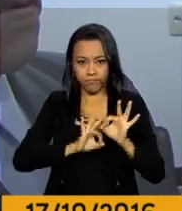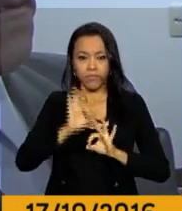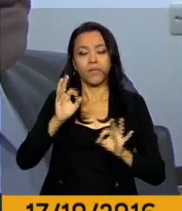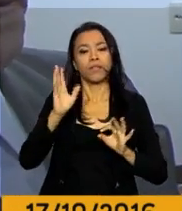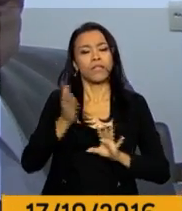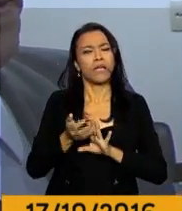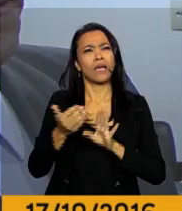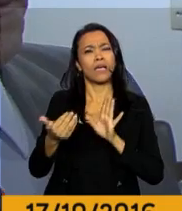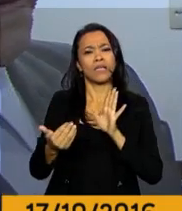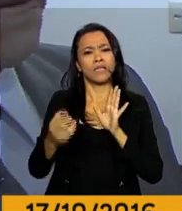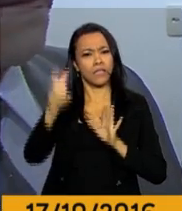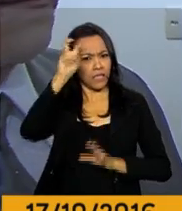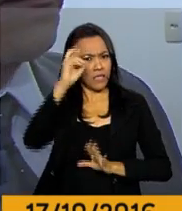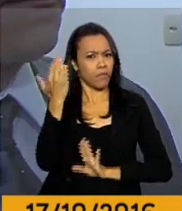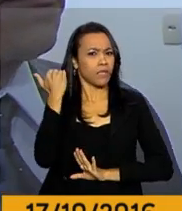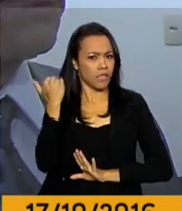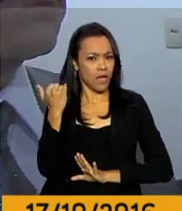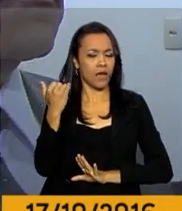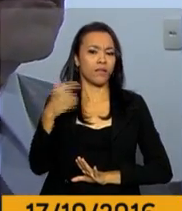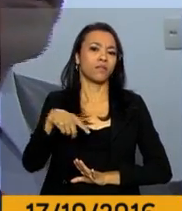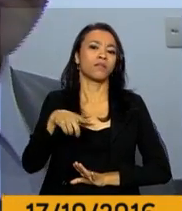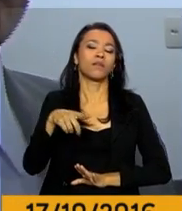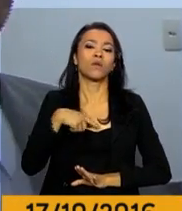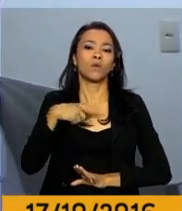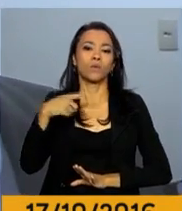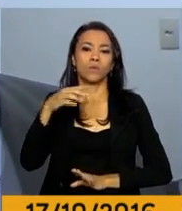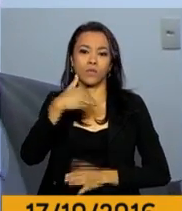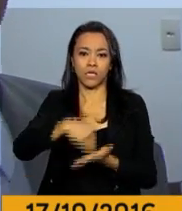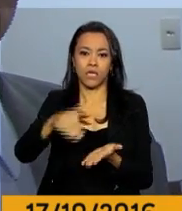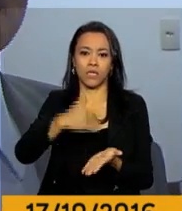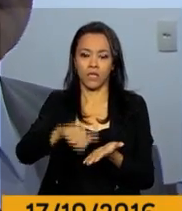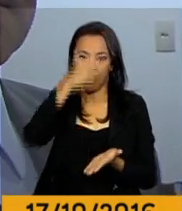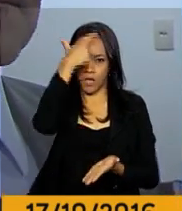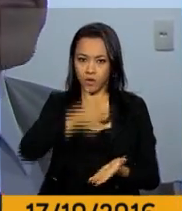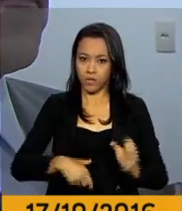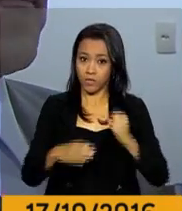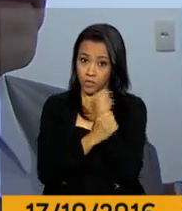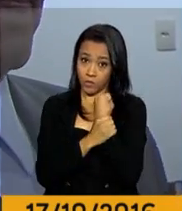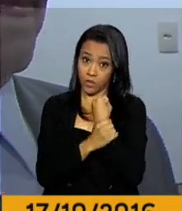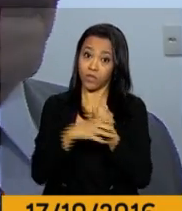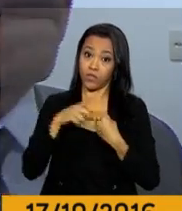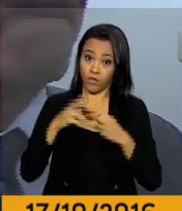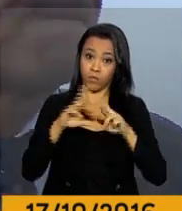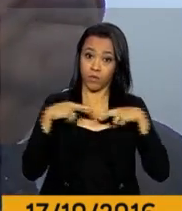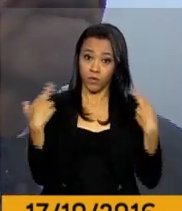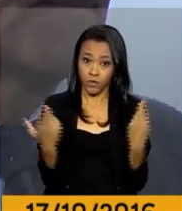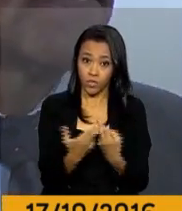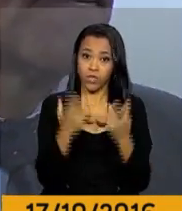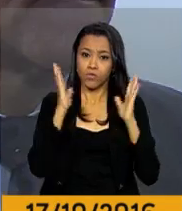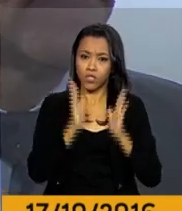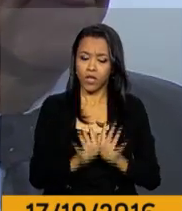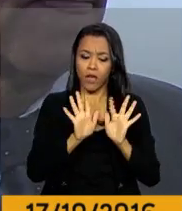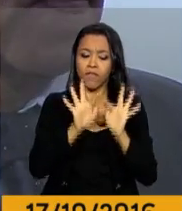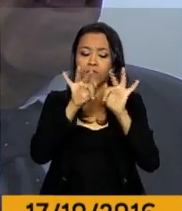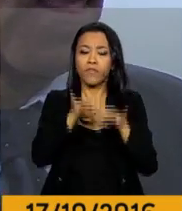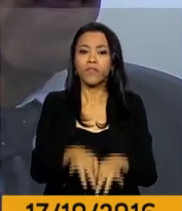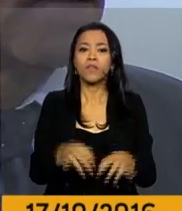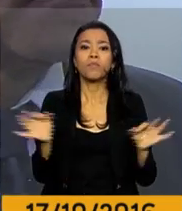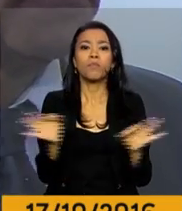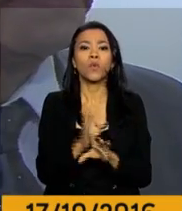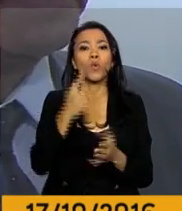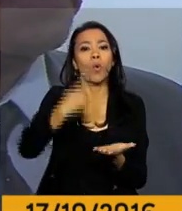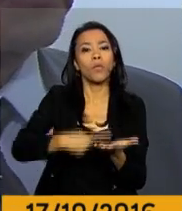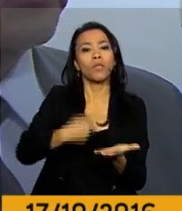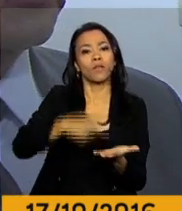quinta-feira retrasada, em reunião minha com eles em Gramado, nós agora estamos finalizando mais uma versão para uma